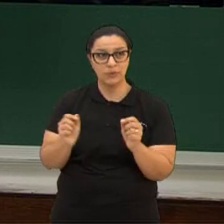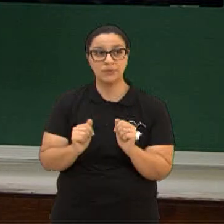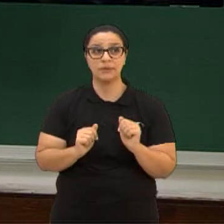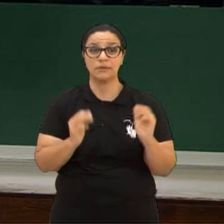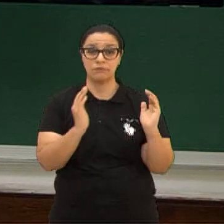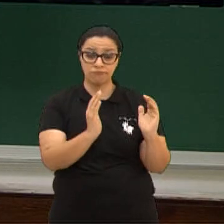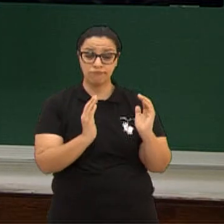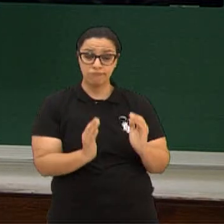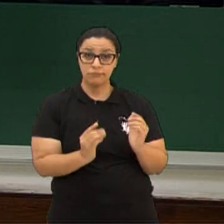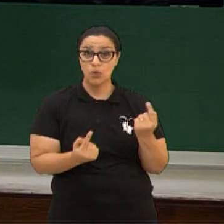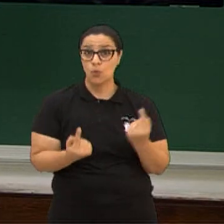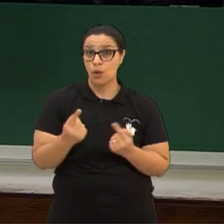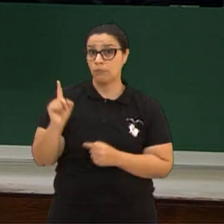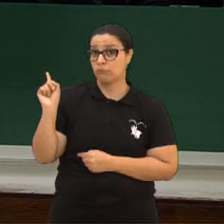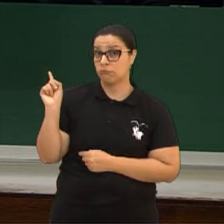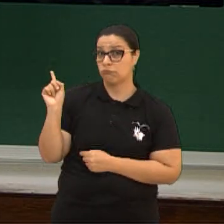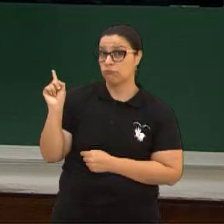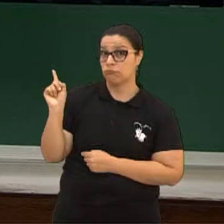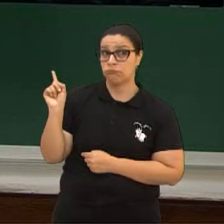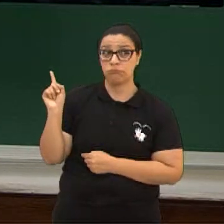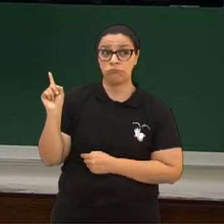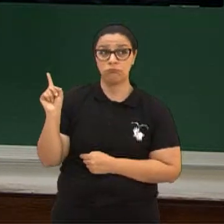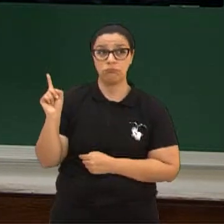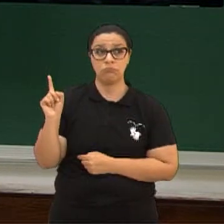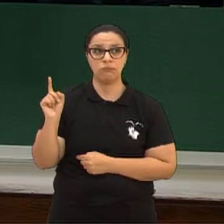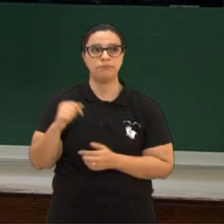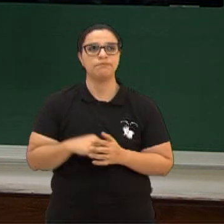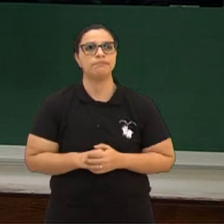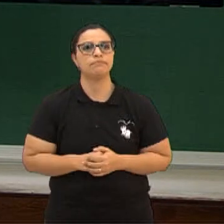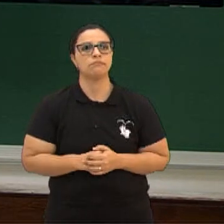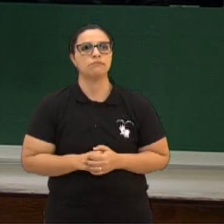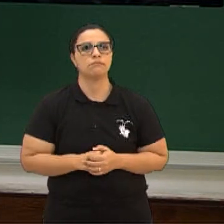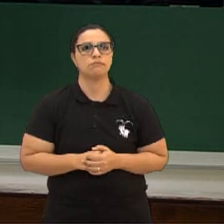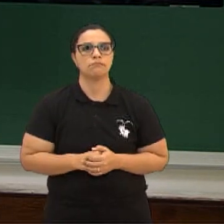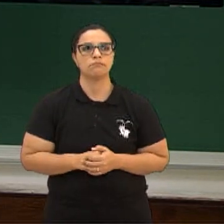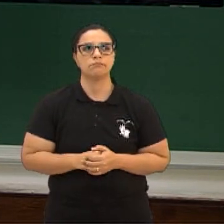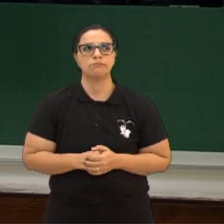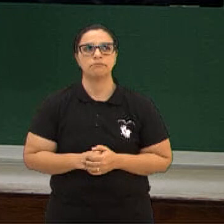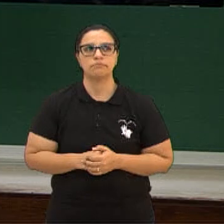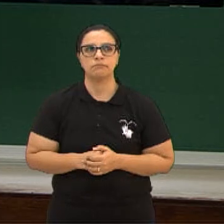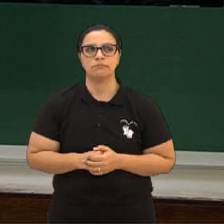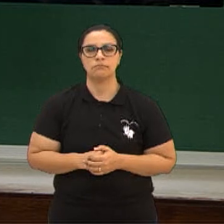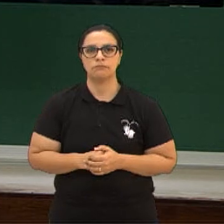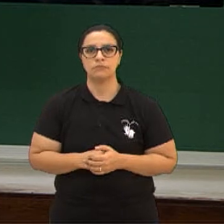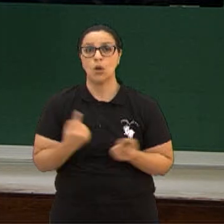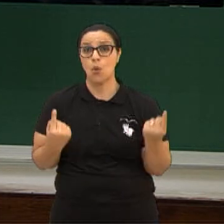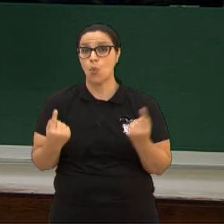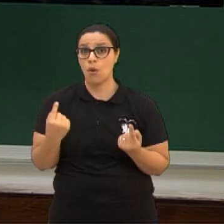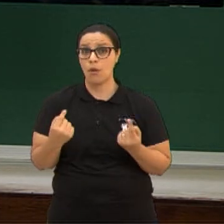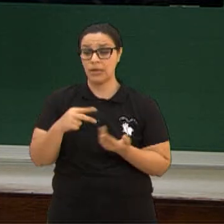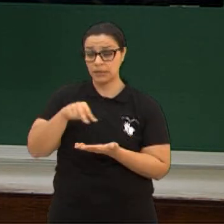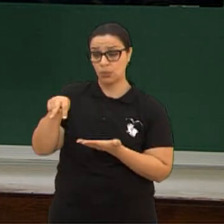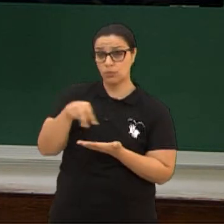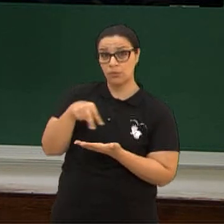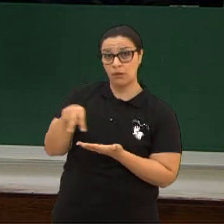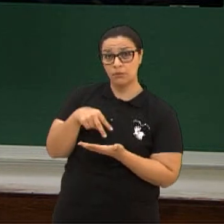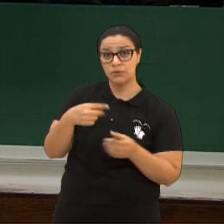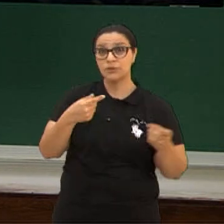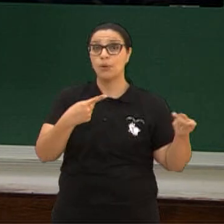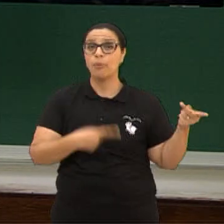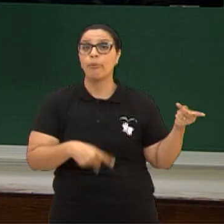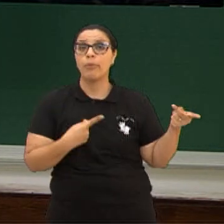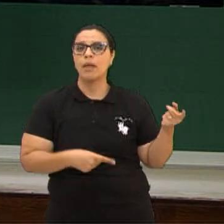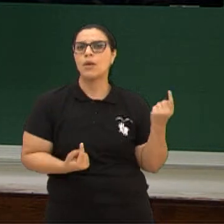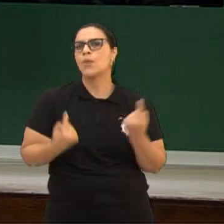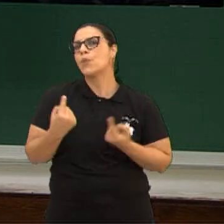are singing, eles estão singing, or they are playing. O que será